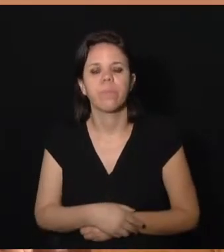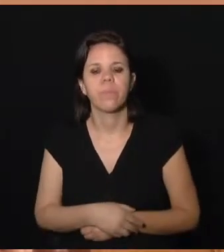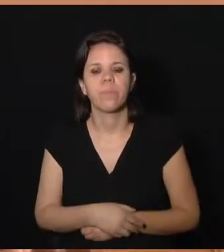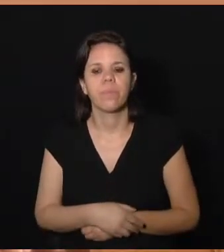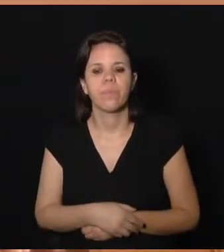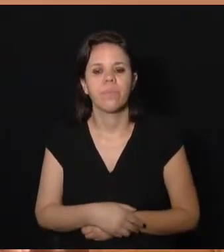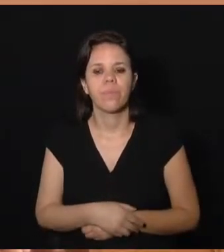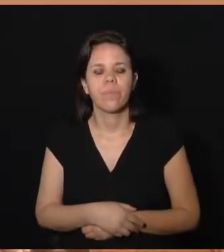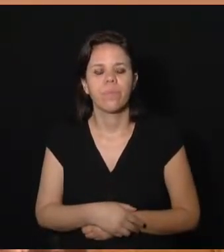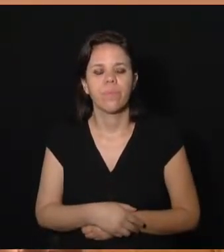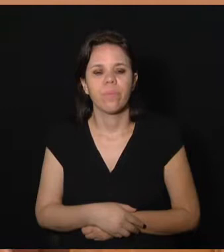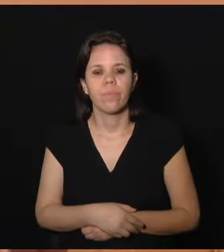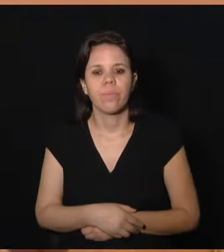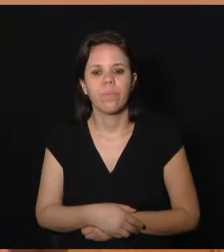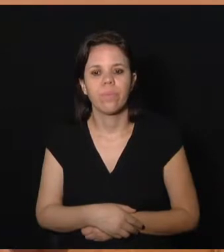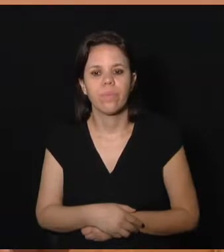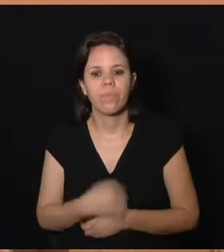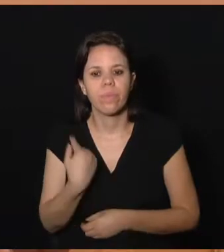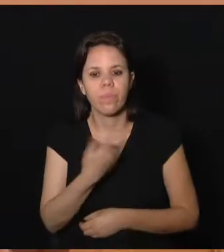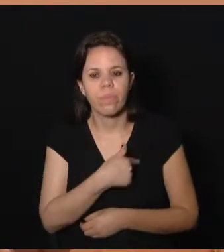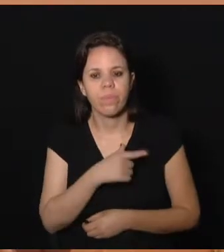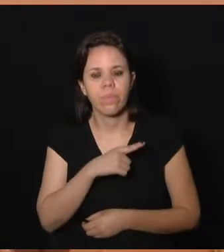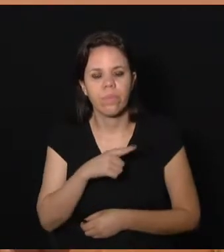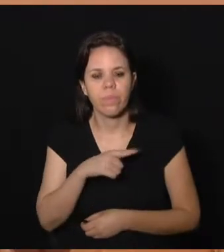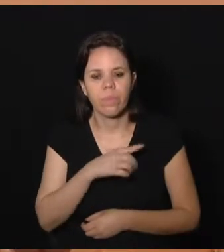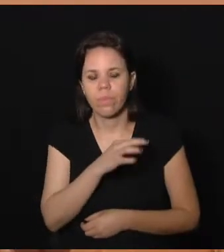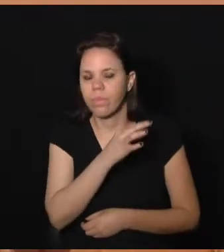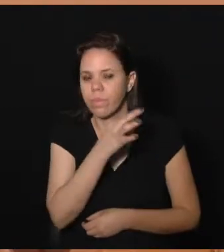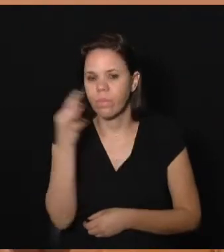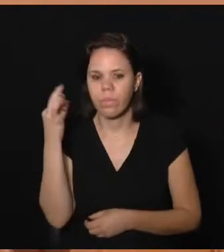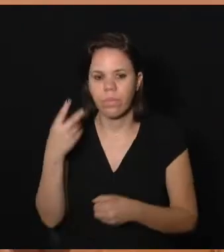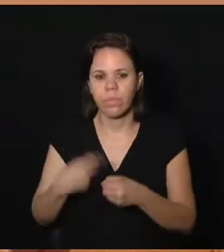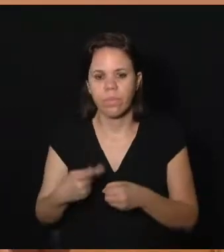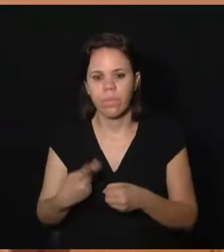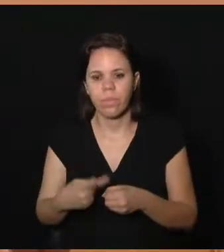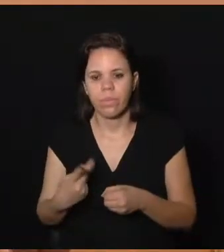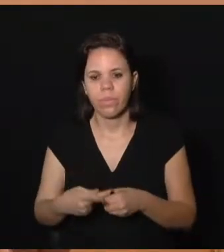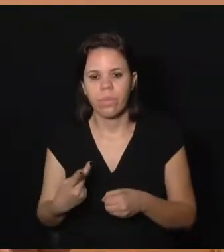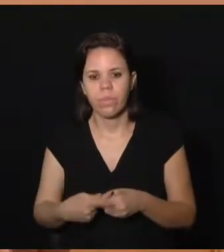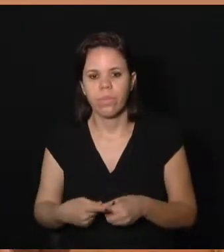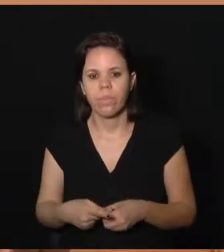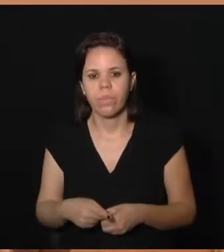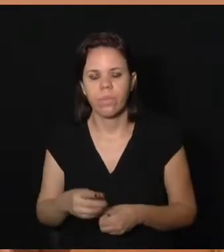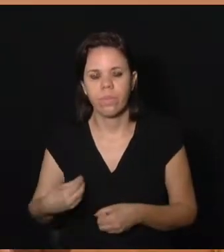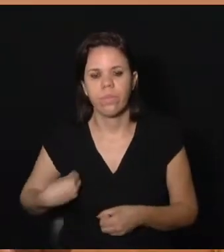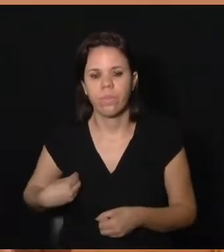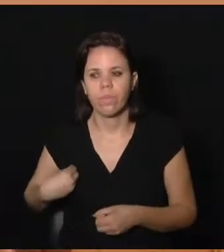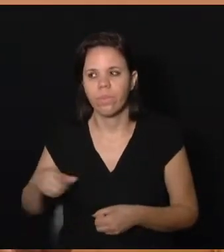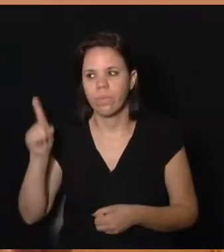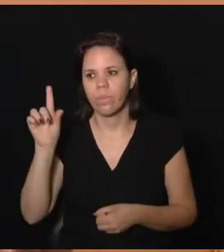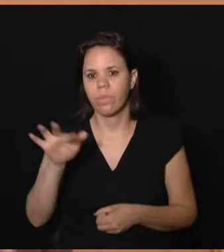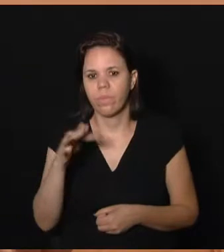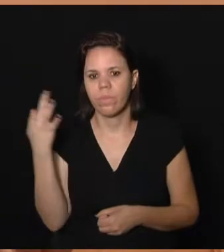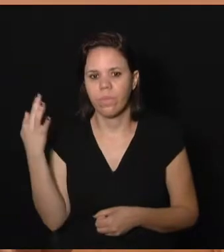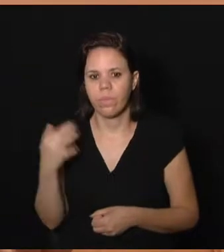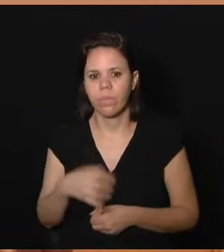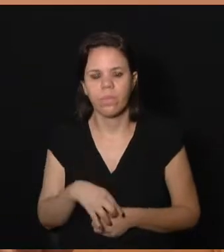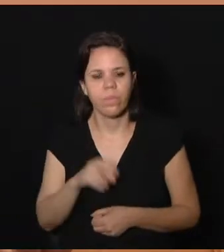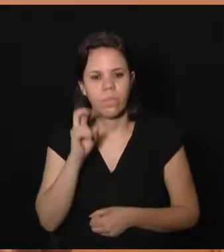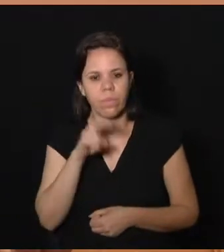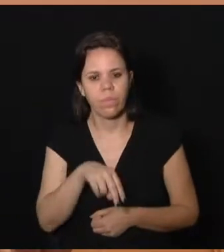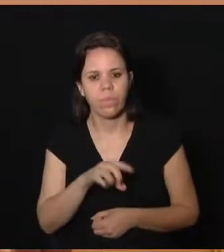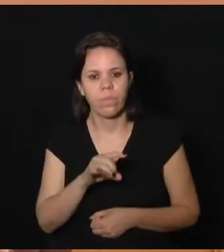o agronegócio, né? E nós temos excelentes produtos. Olha, eu tive lá na França, o que eu vi lá foi a